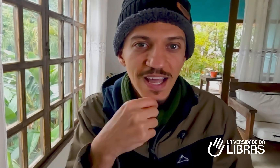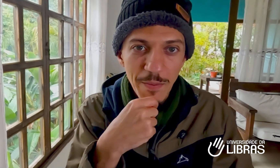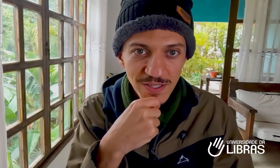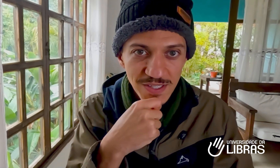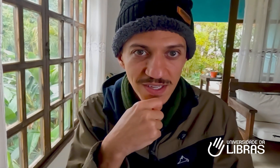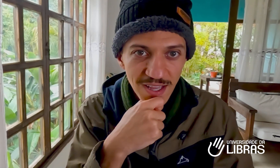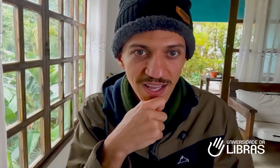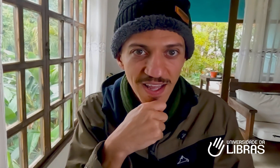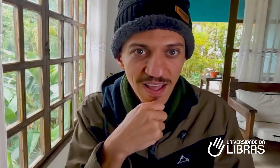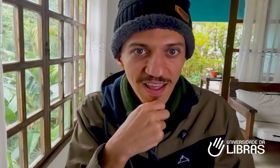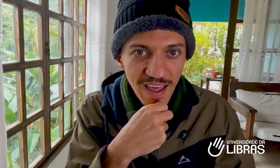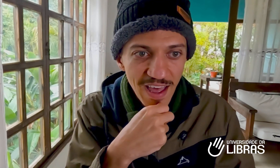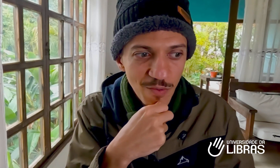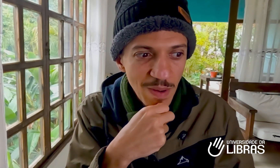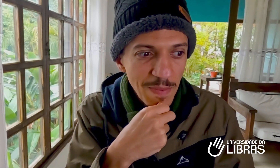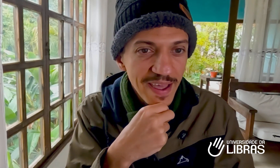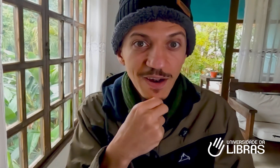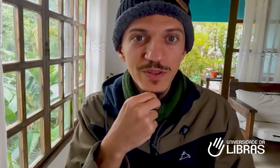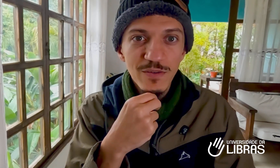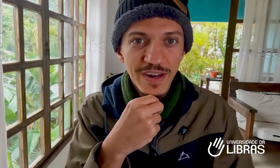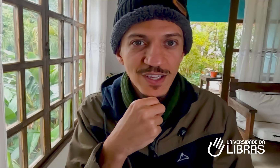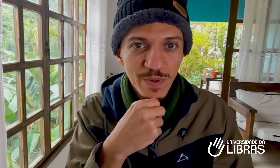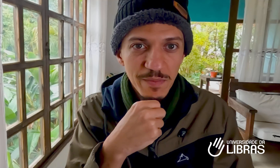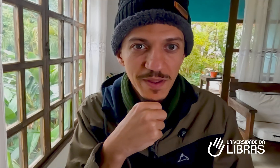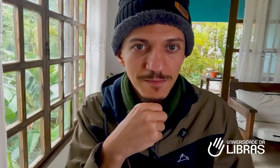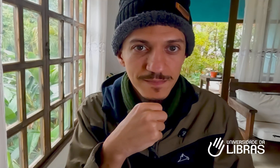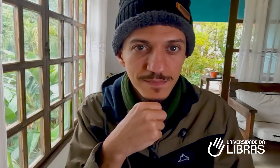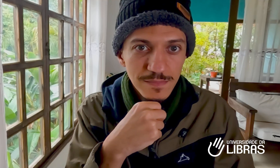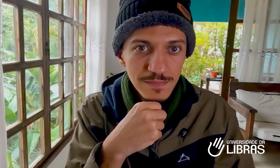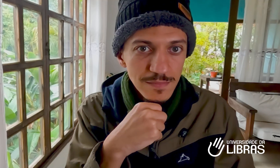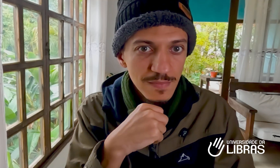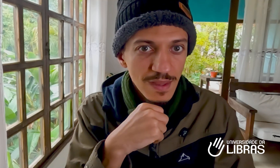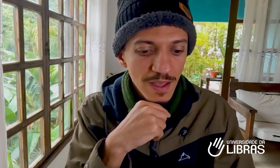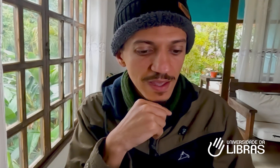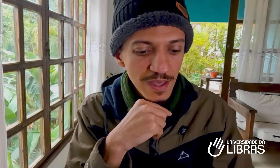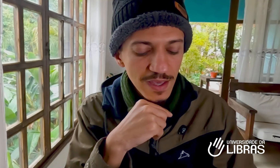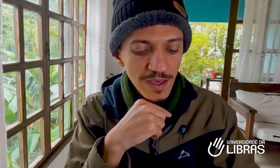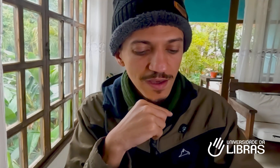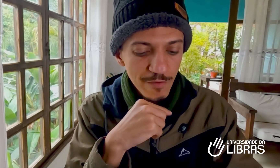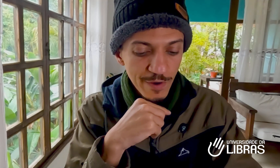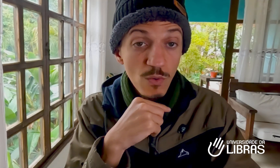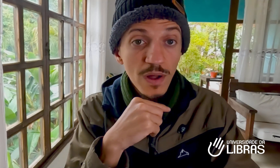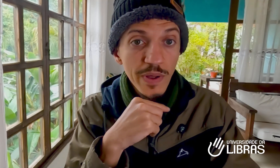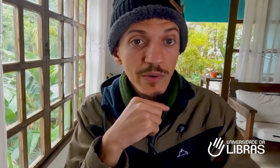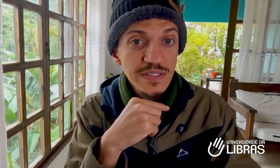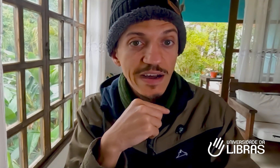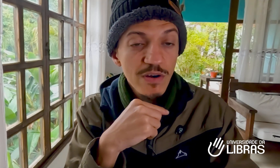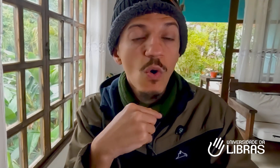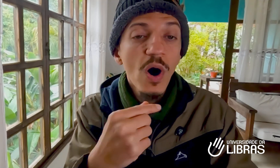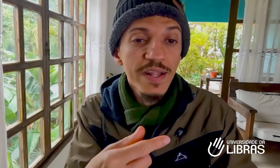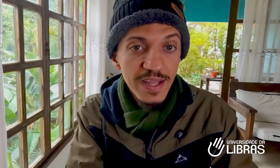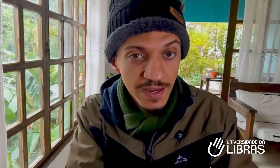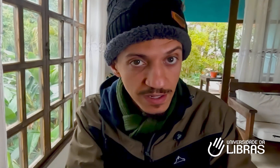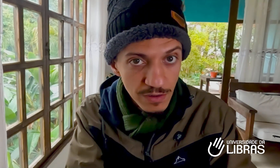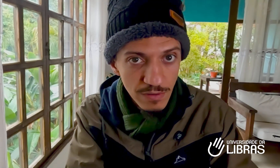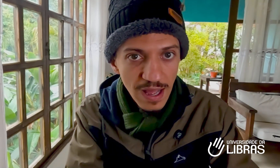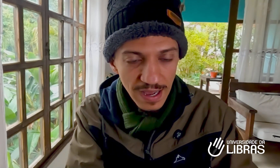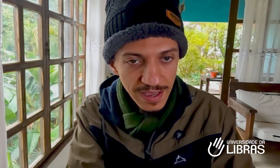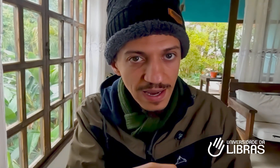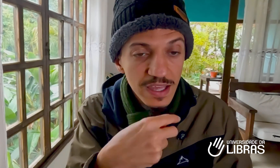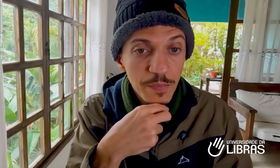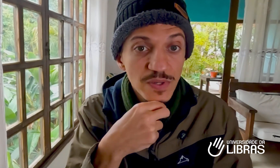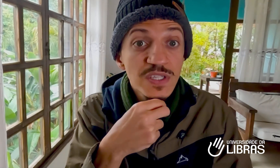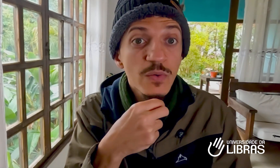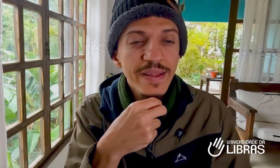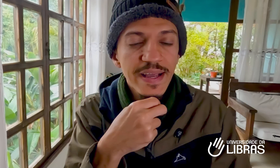outros intérpretes, era uma barreira muito grande para mim. E foi quando eu estava coordenando